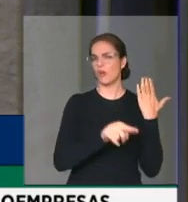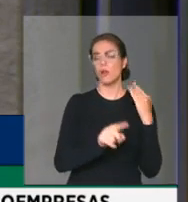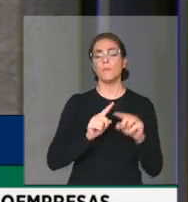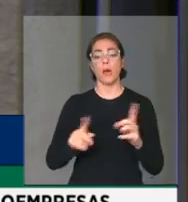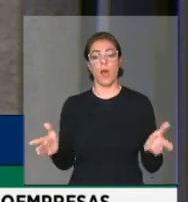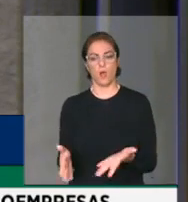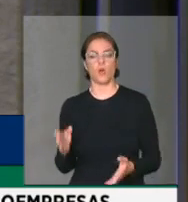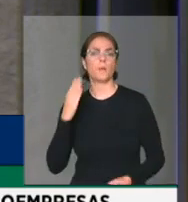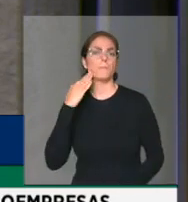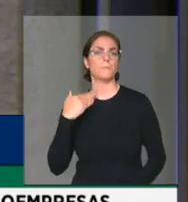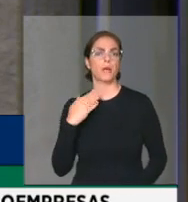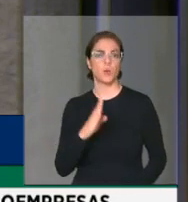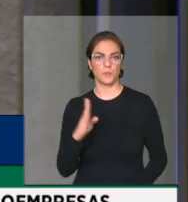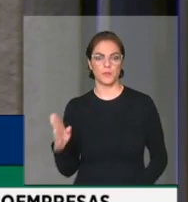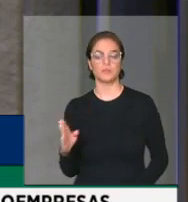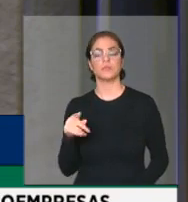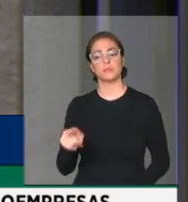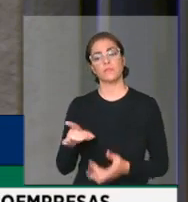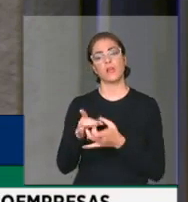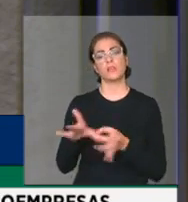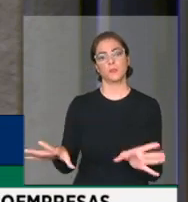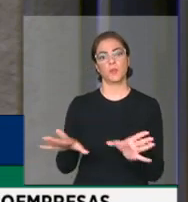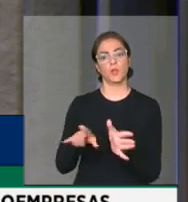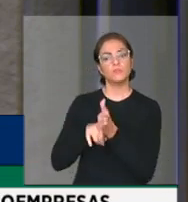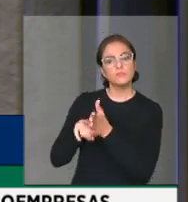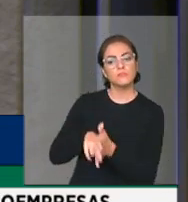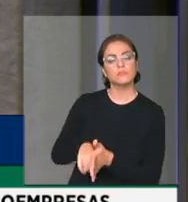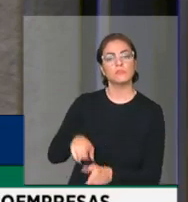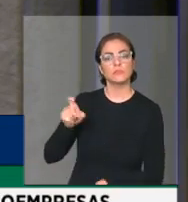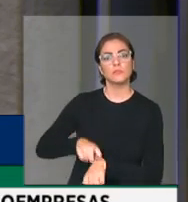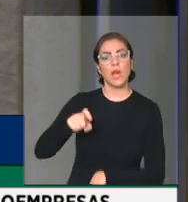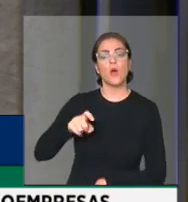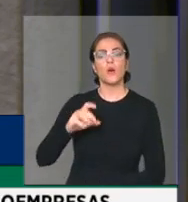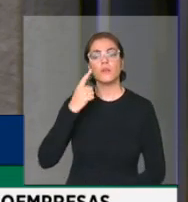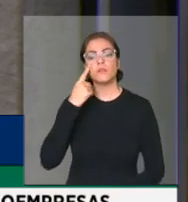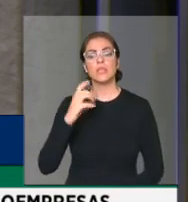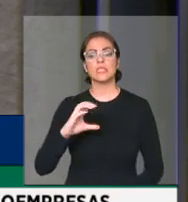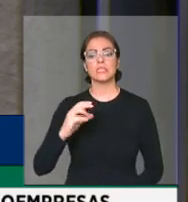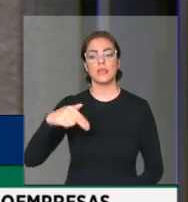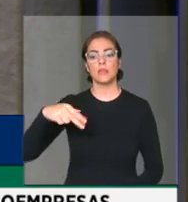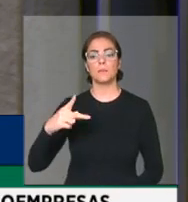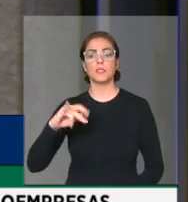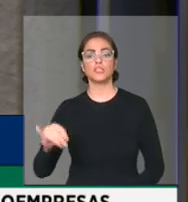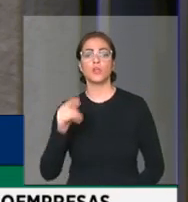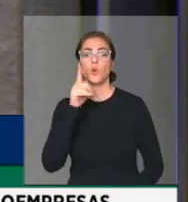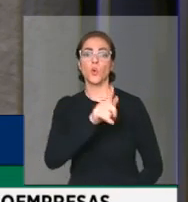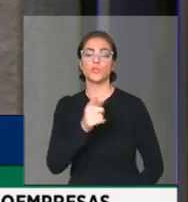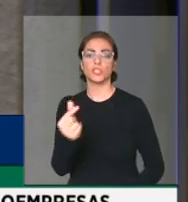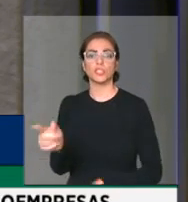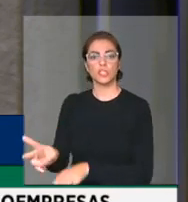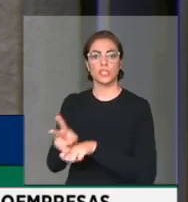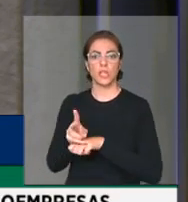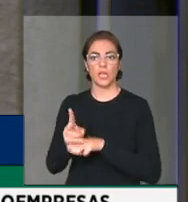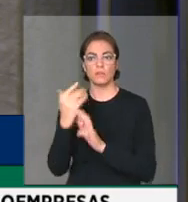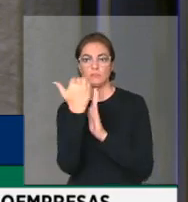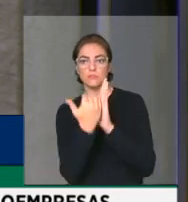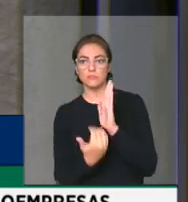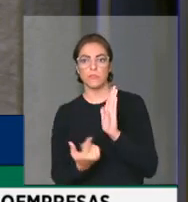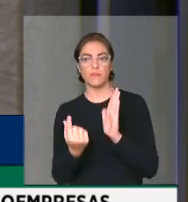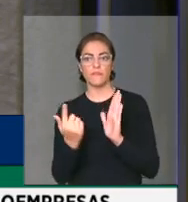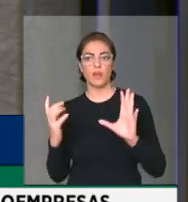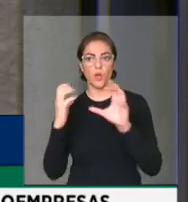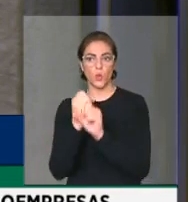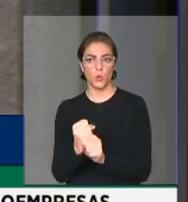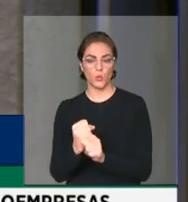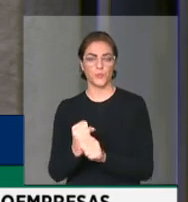do Brasil disponibilizará consulta em tempo real dos CNPJs que se beneficiaram do programa, discriminando os montantes já